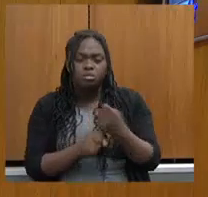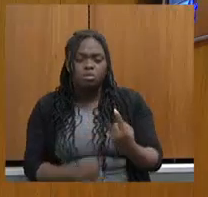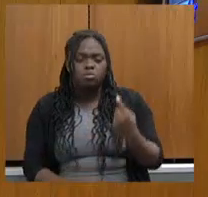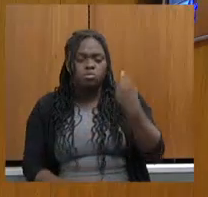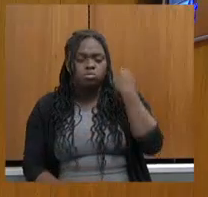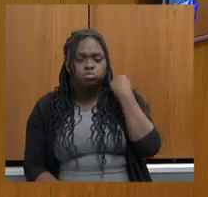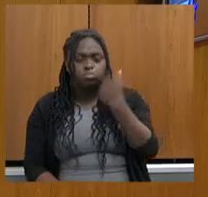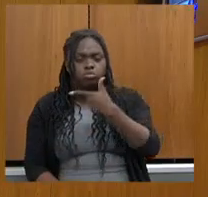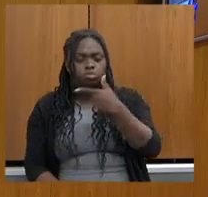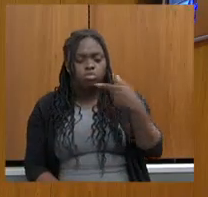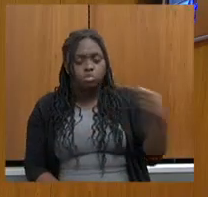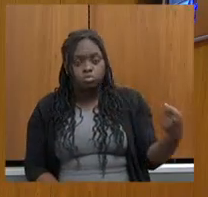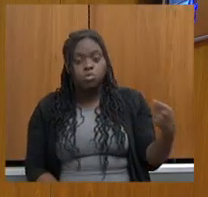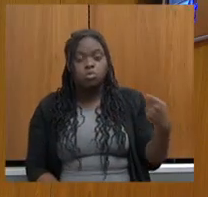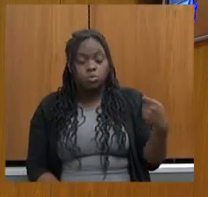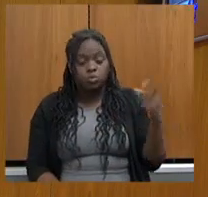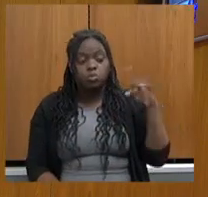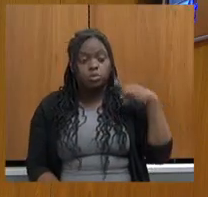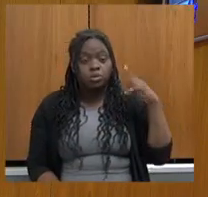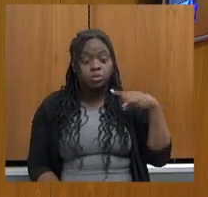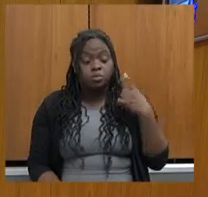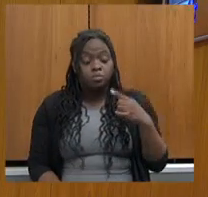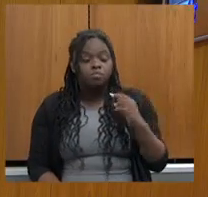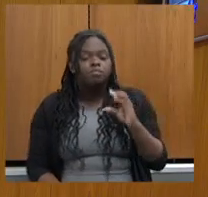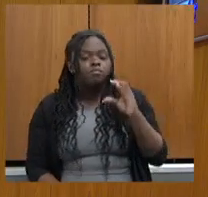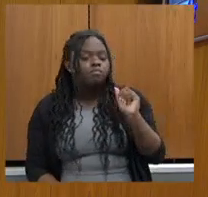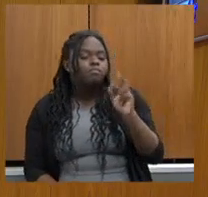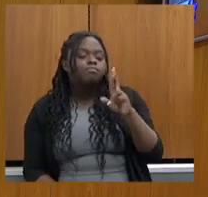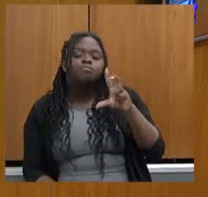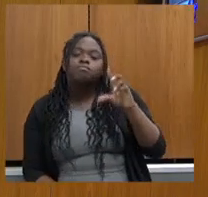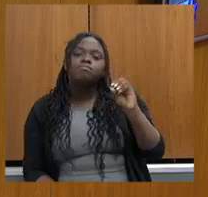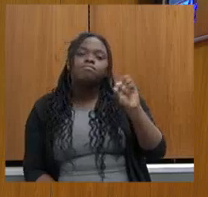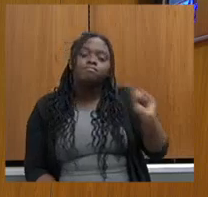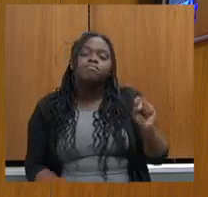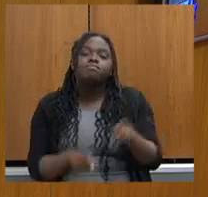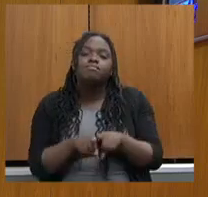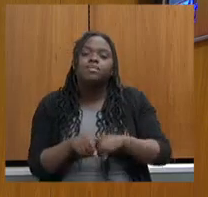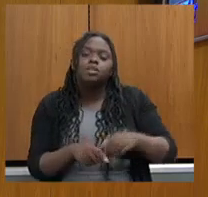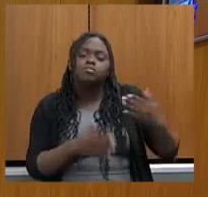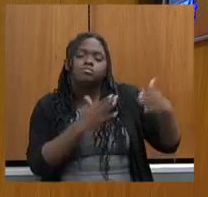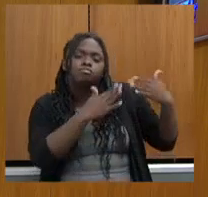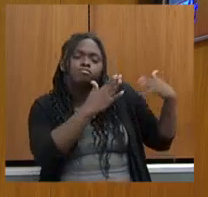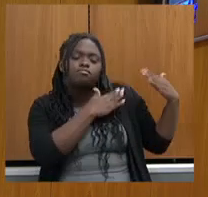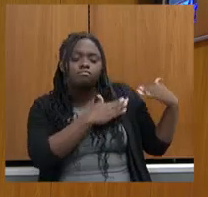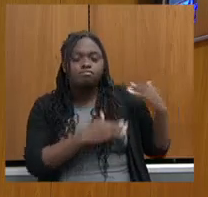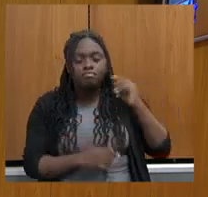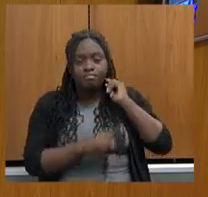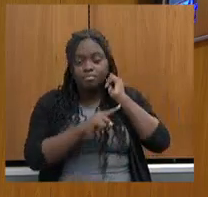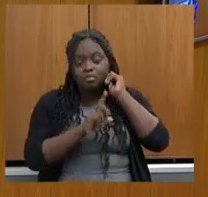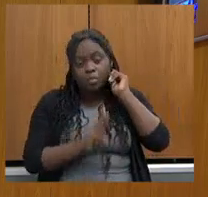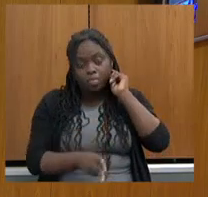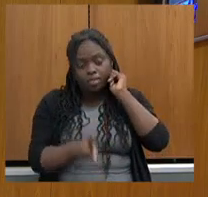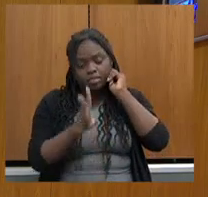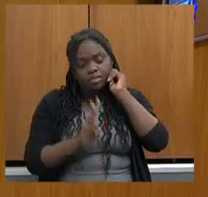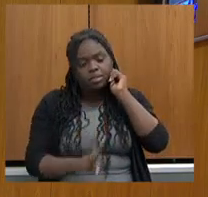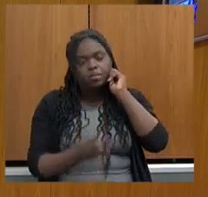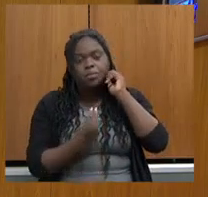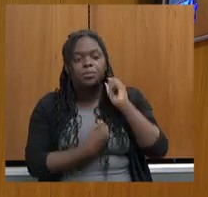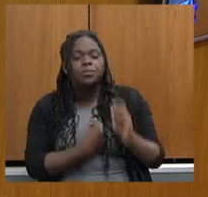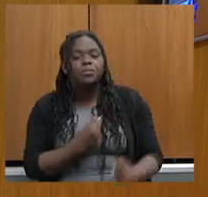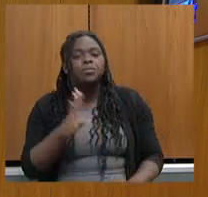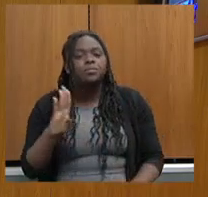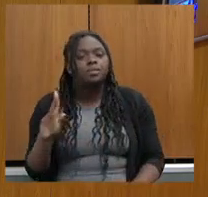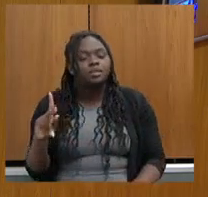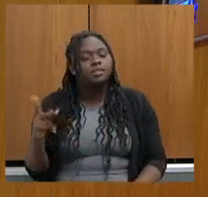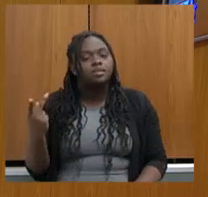Carlos Neves era Ministro na época e E também como Ministro ele estava sempre presente em Belo Horizonte o Coronel